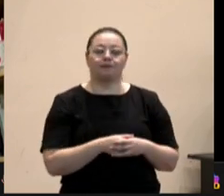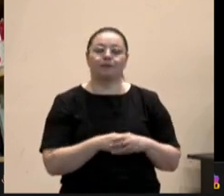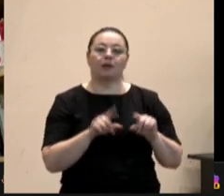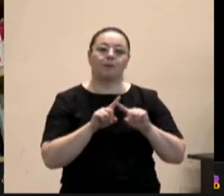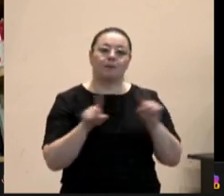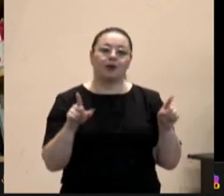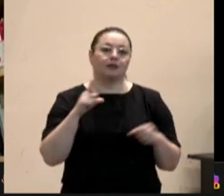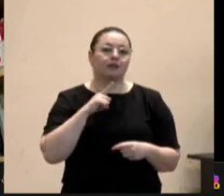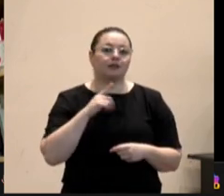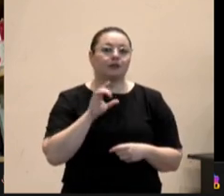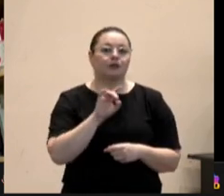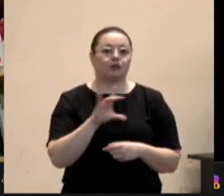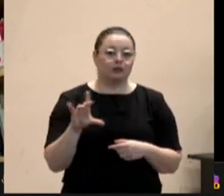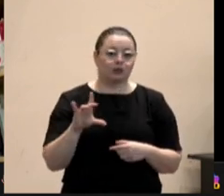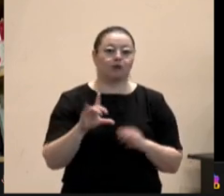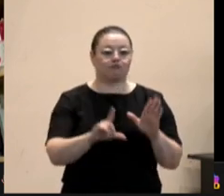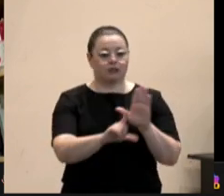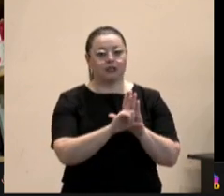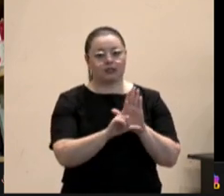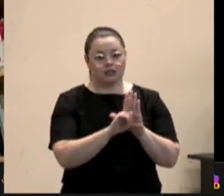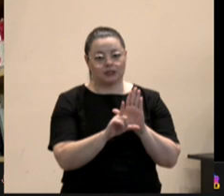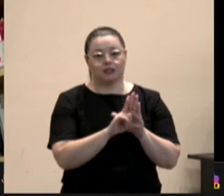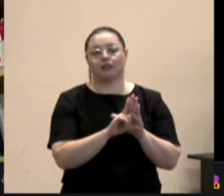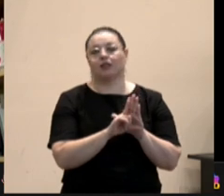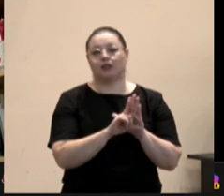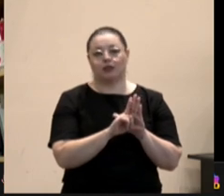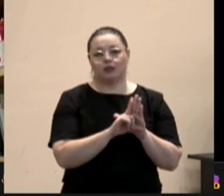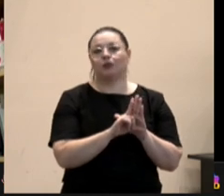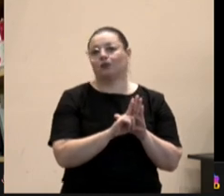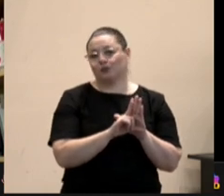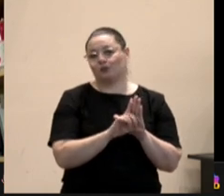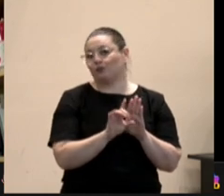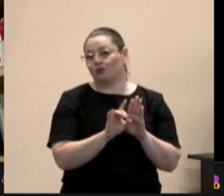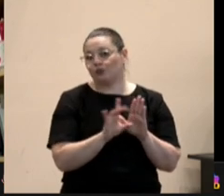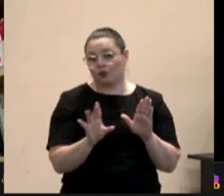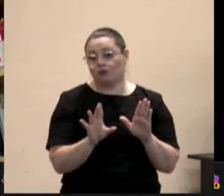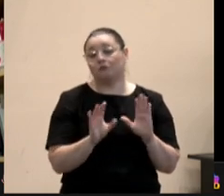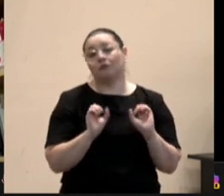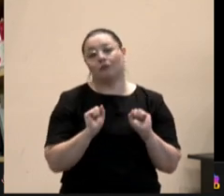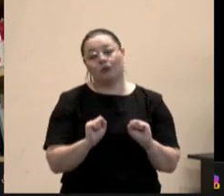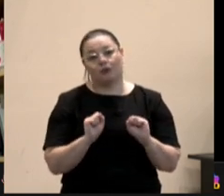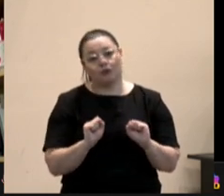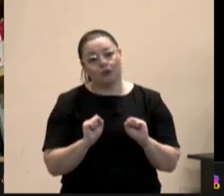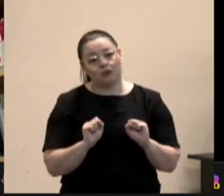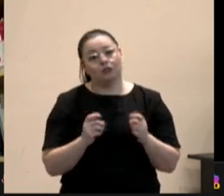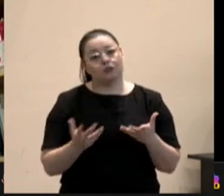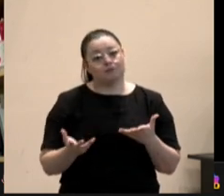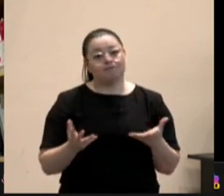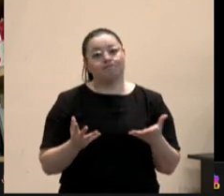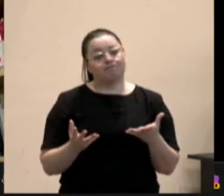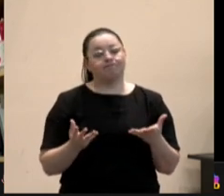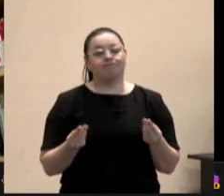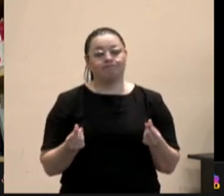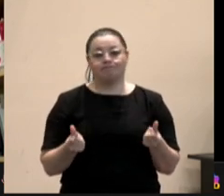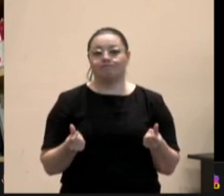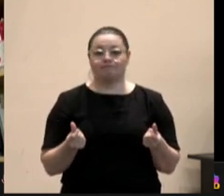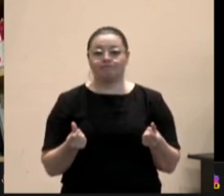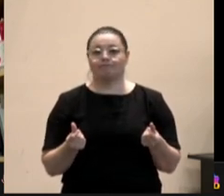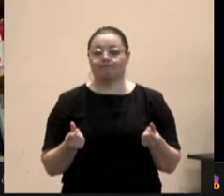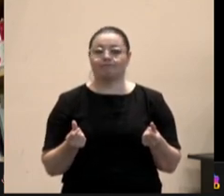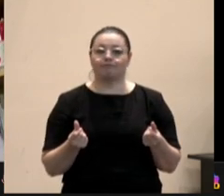apenas a legislações existentes, pode ser uma trava para que a